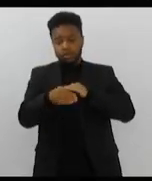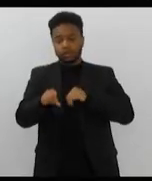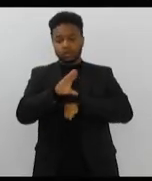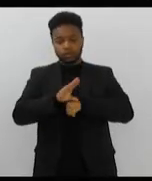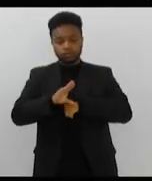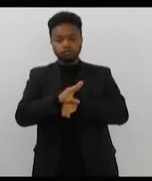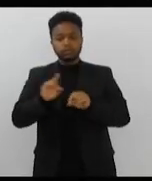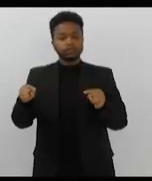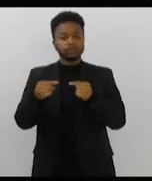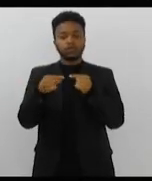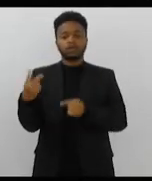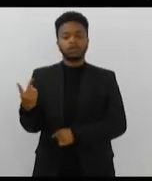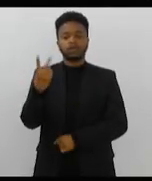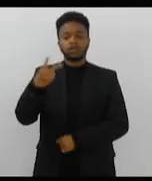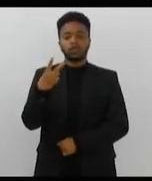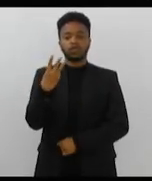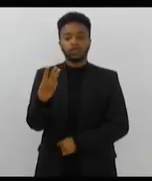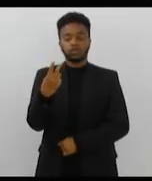no valor de